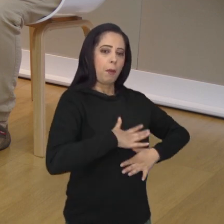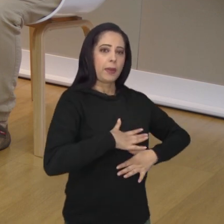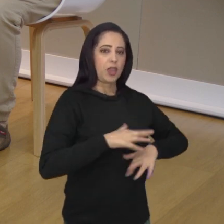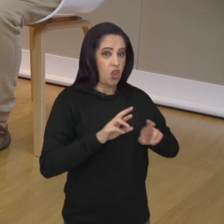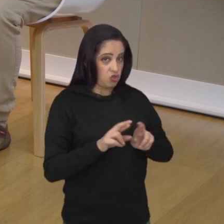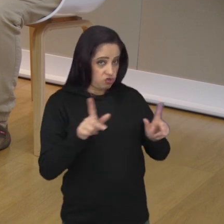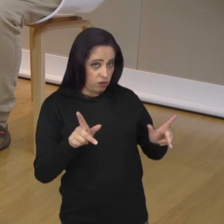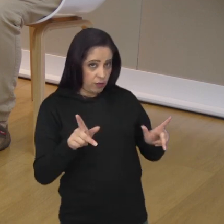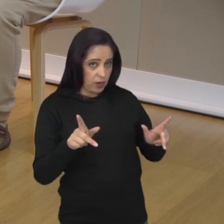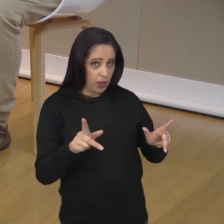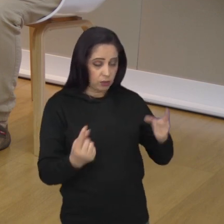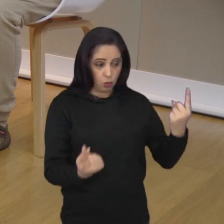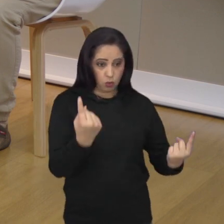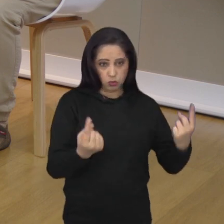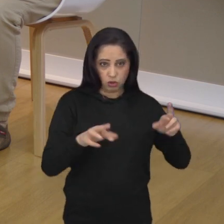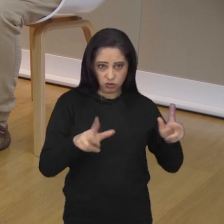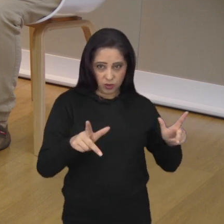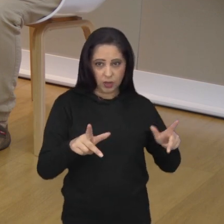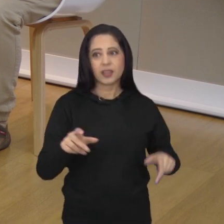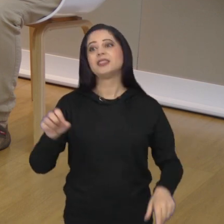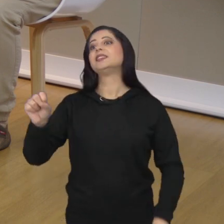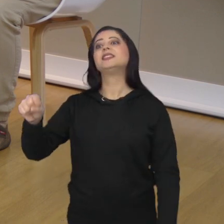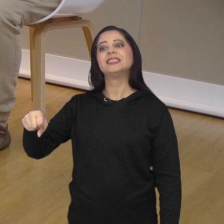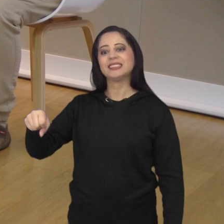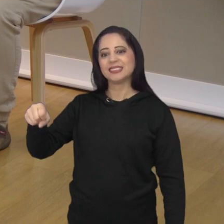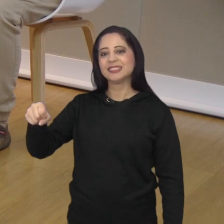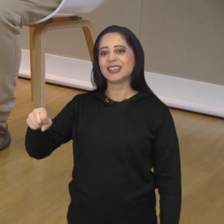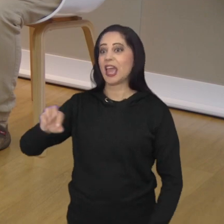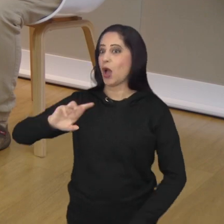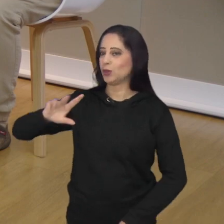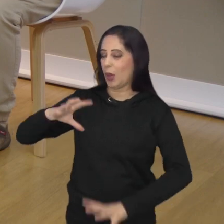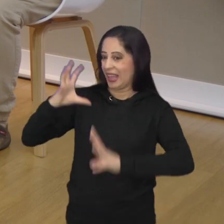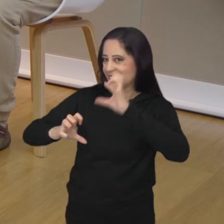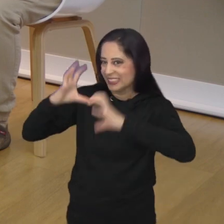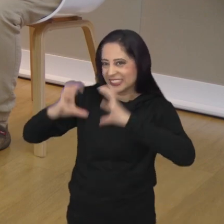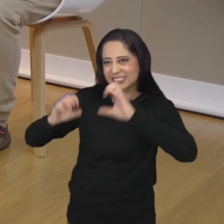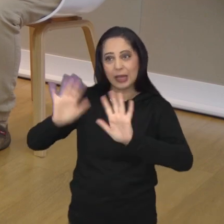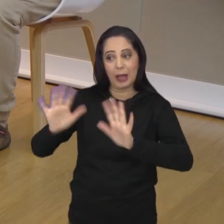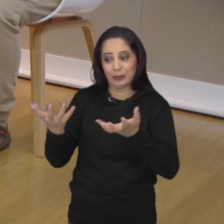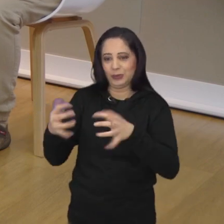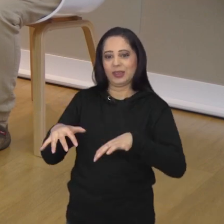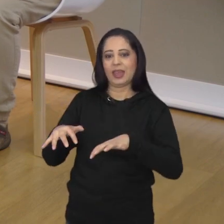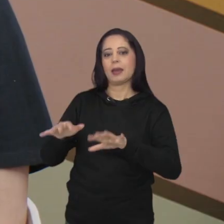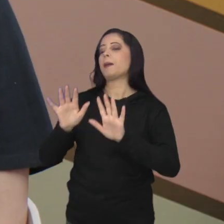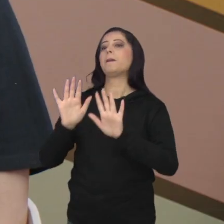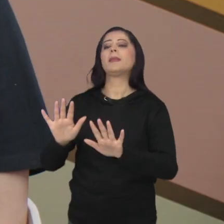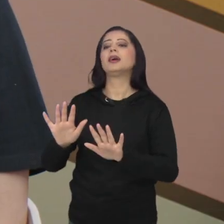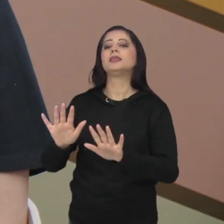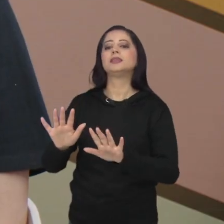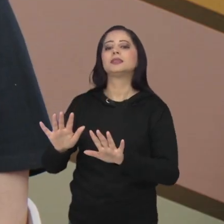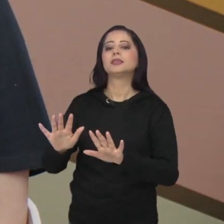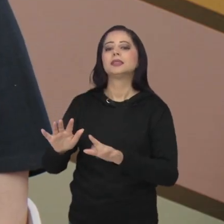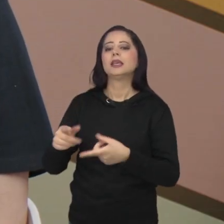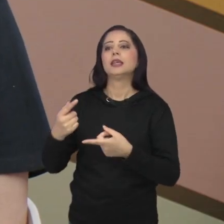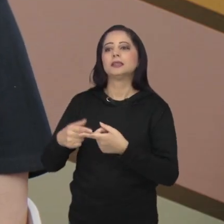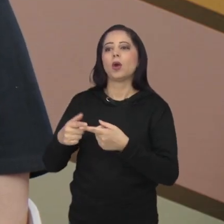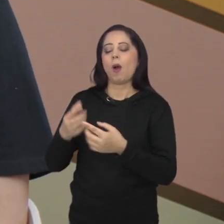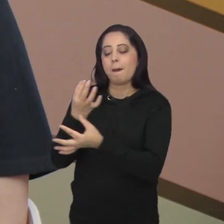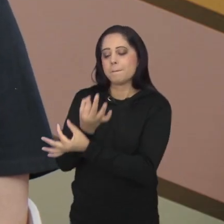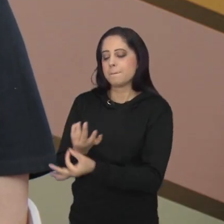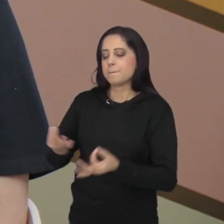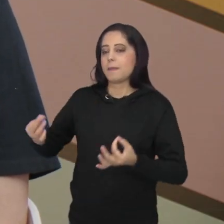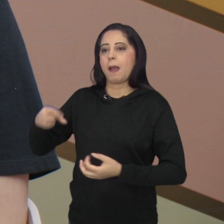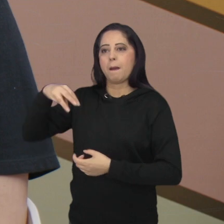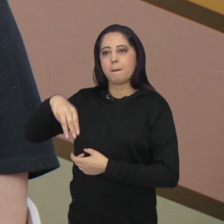relaxamento. Isso. Relaxamento é uma coisa, meditação é Isso. outra. Eu não quero gerar briga com ninguém. Mas é que o entendimento